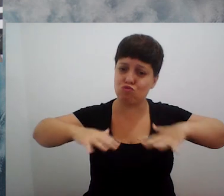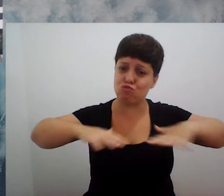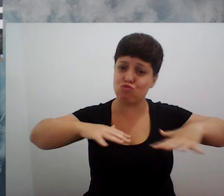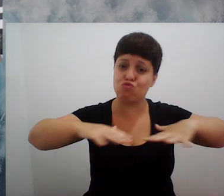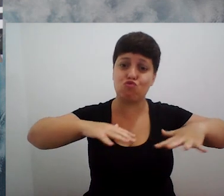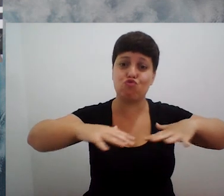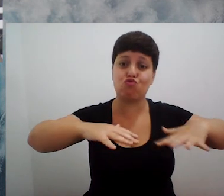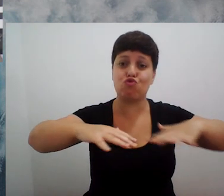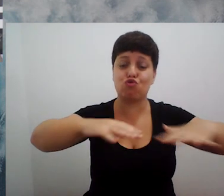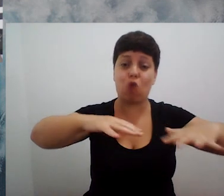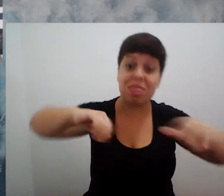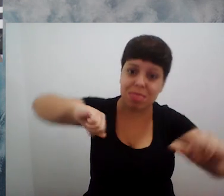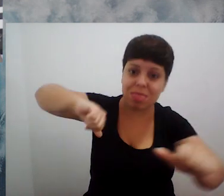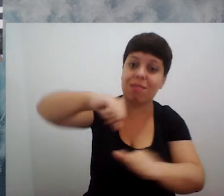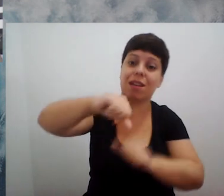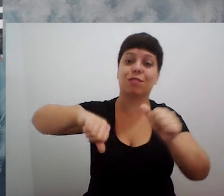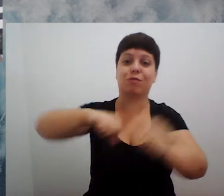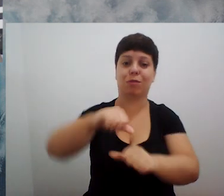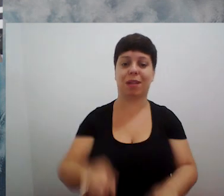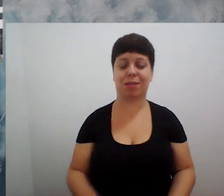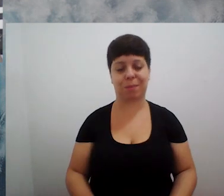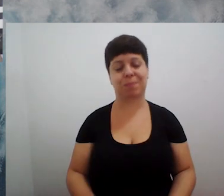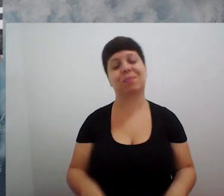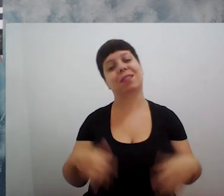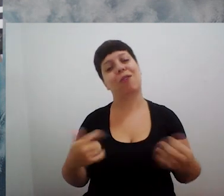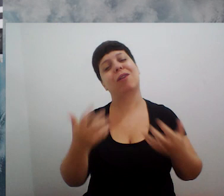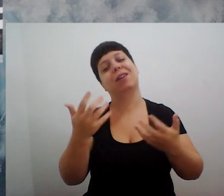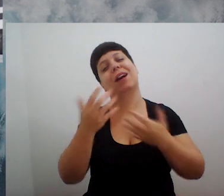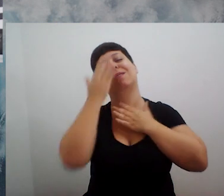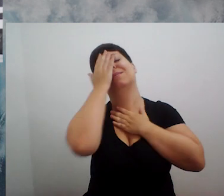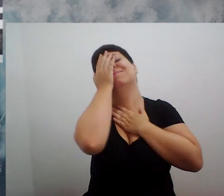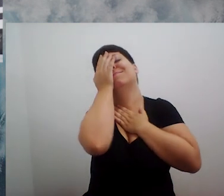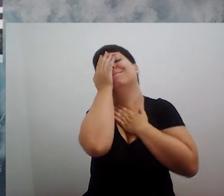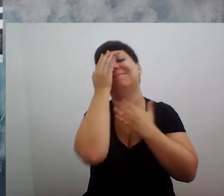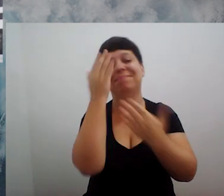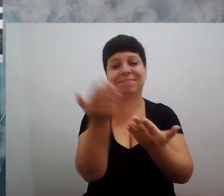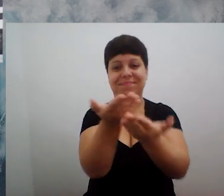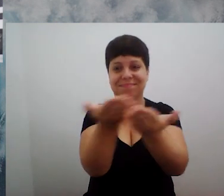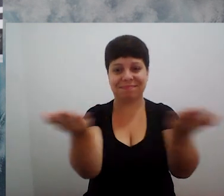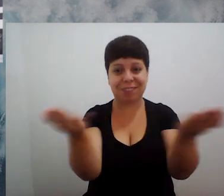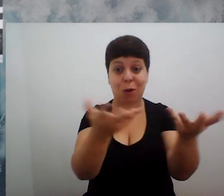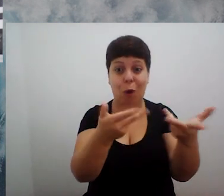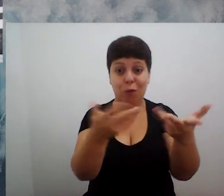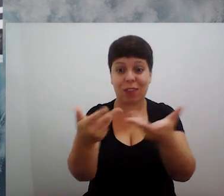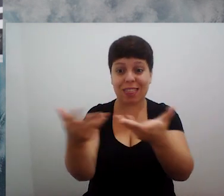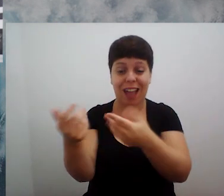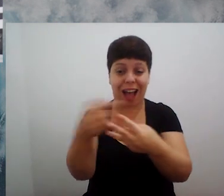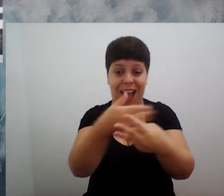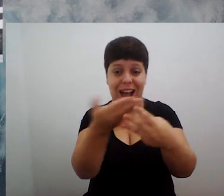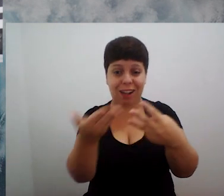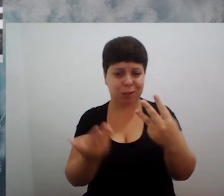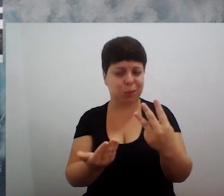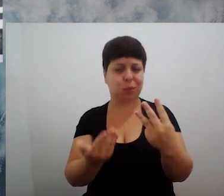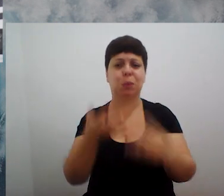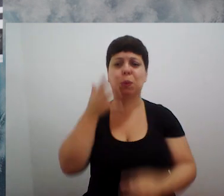rico, esse movimento de transformação. Bom, queria agradecer enormemente aos nossos convidados, que nos brindaram